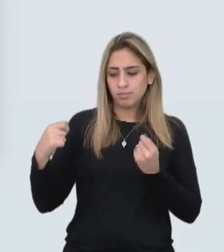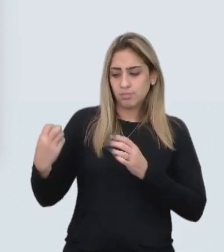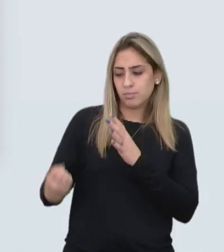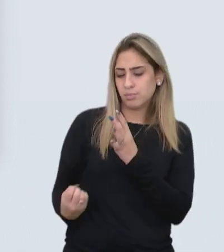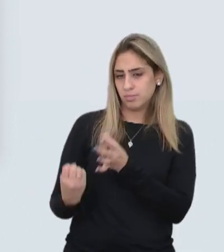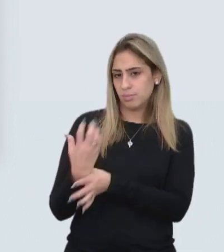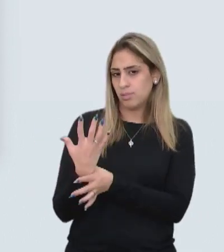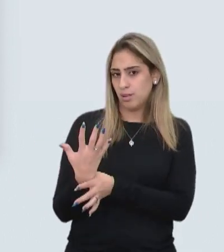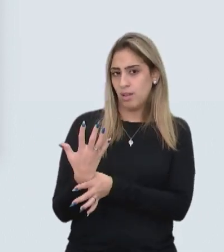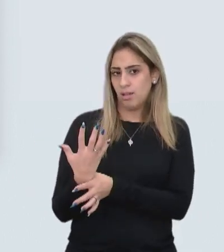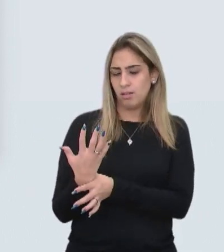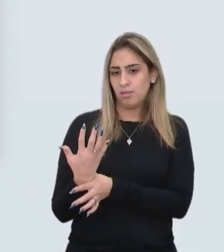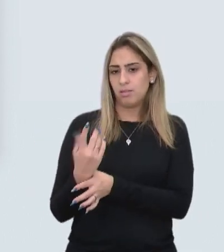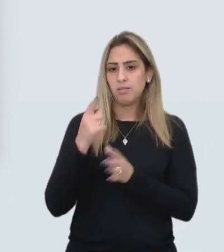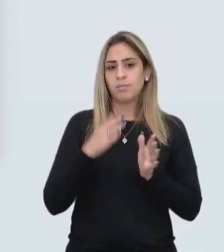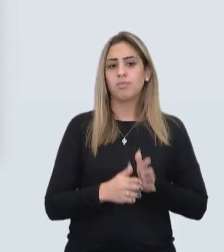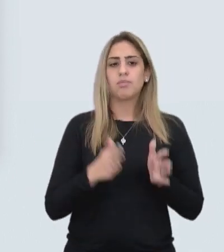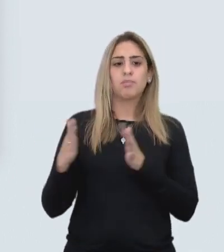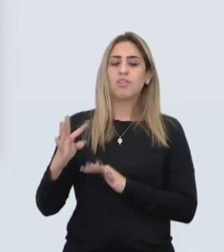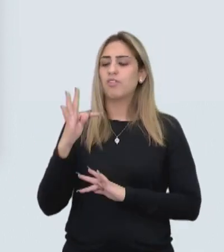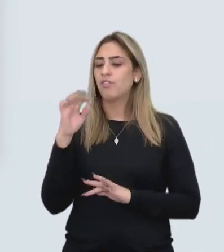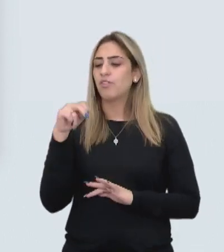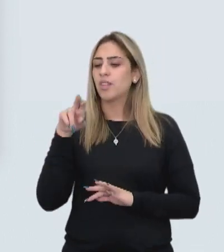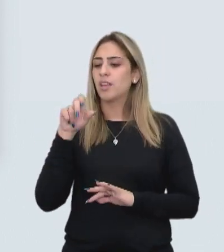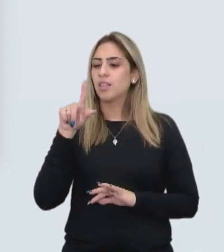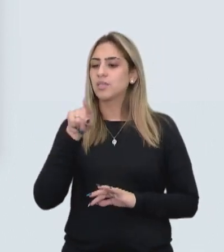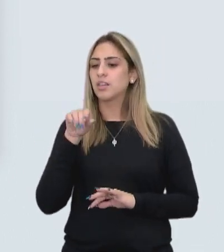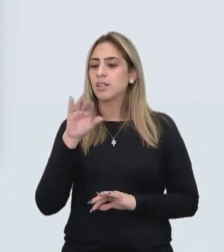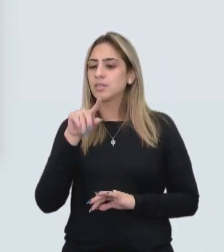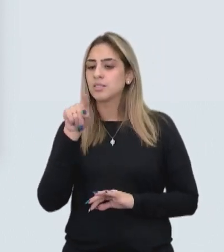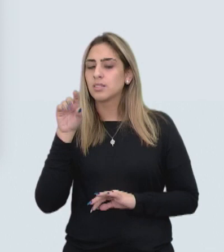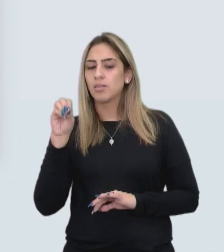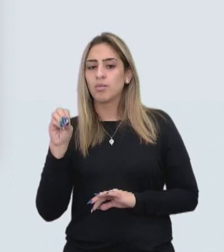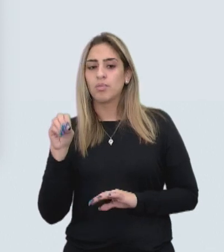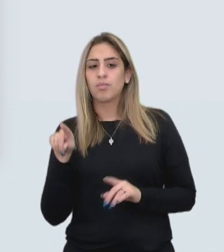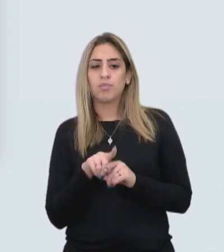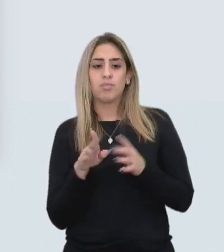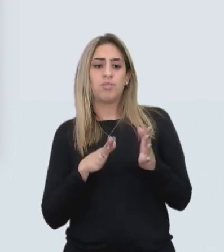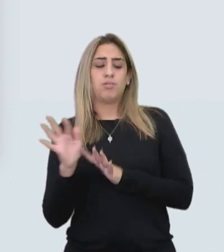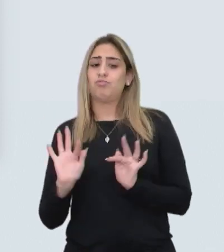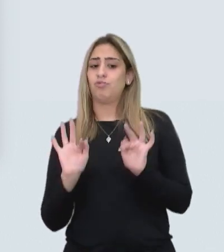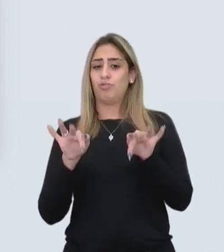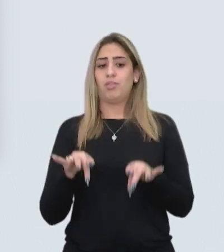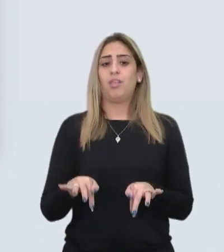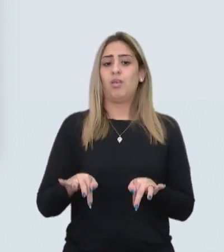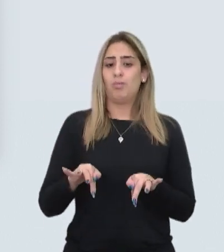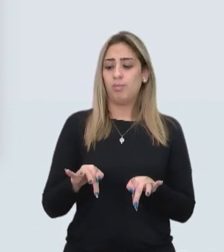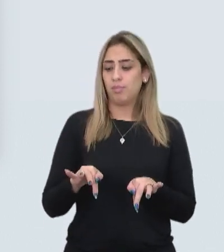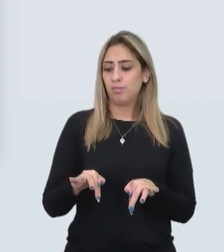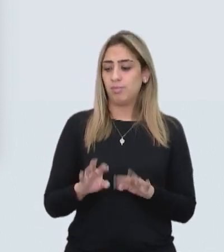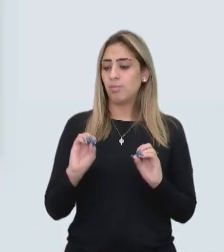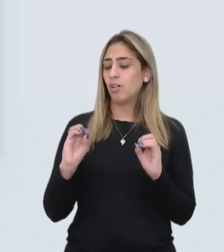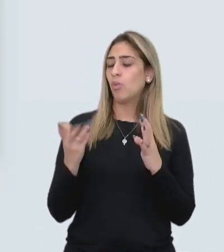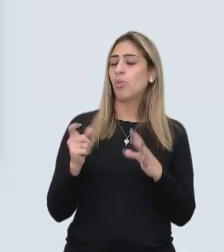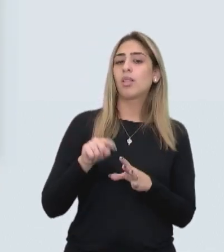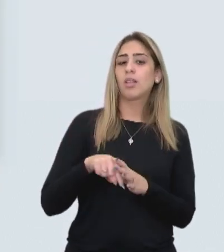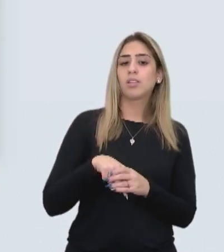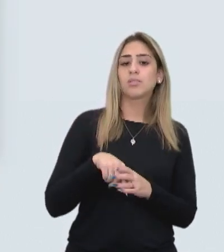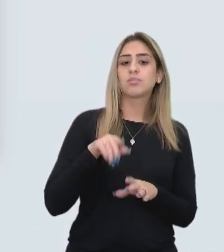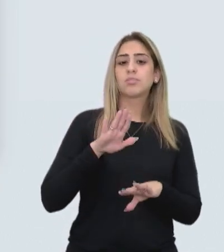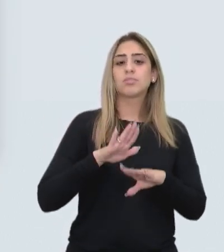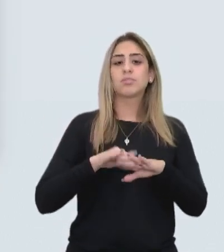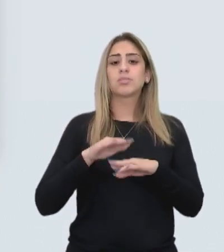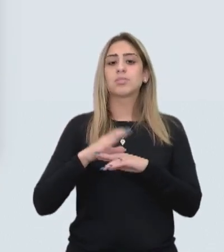aula. E a parte de finalização, certo? E a parte final, em que rola aqui o